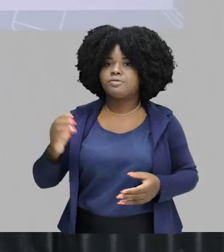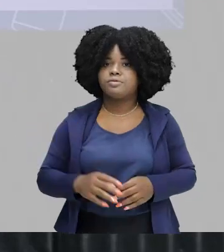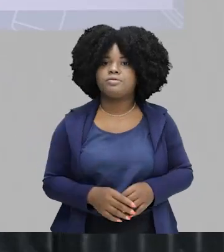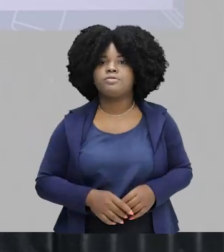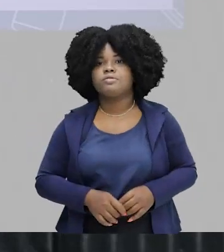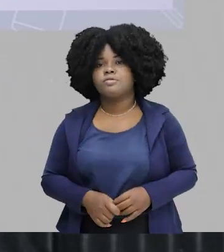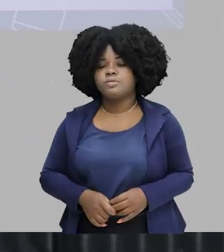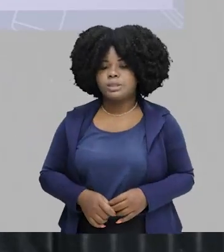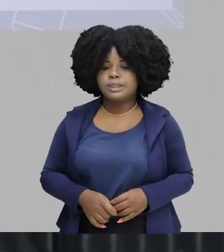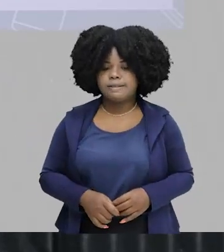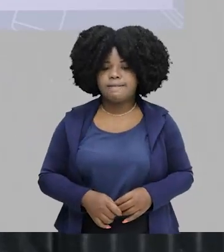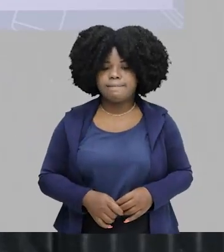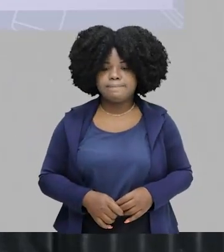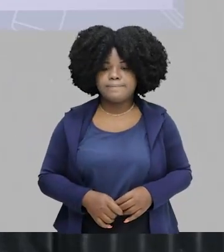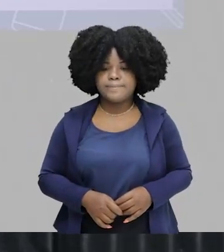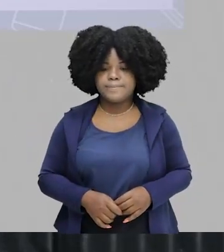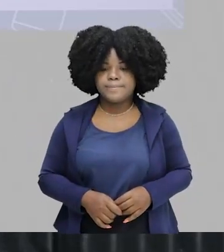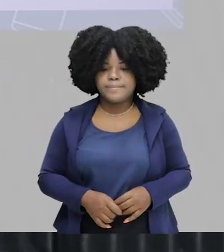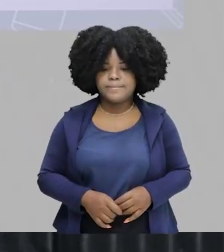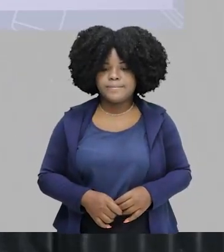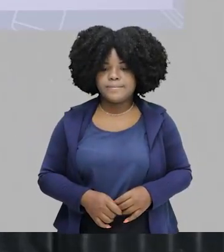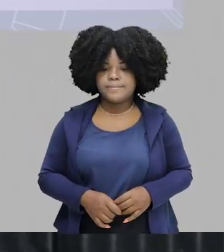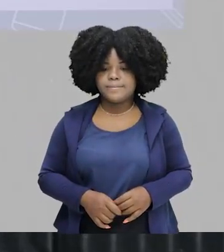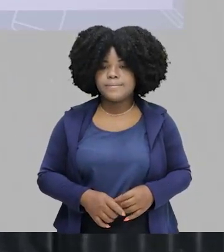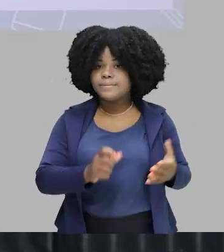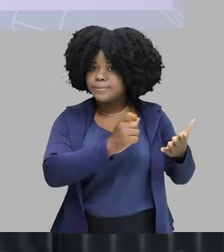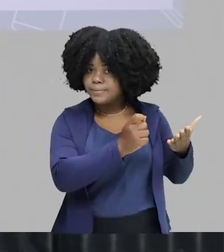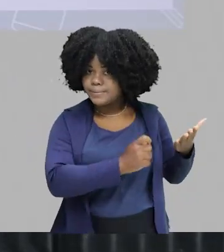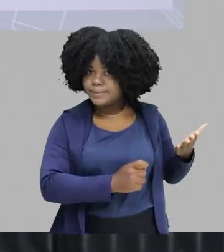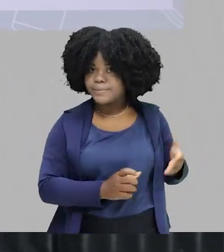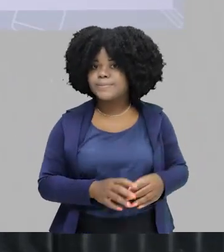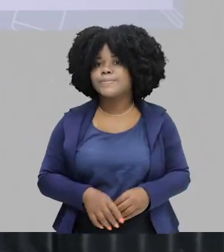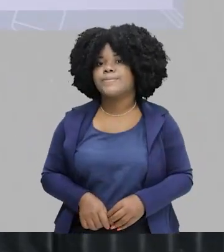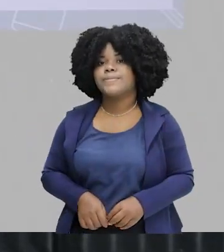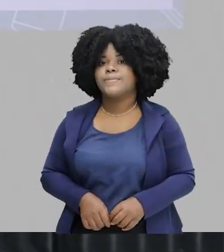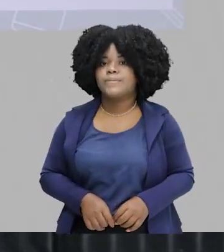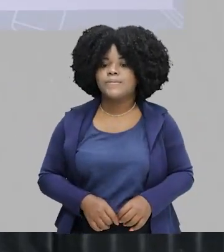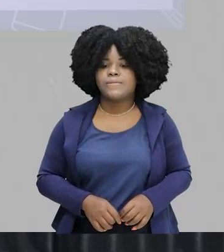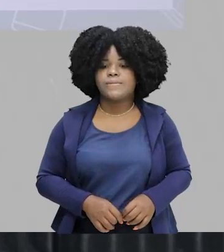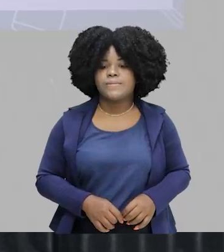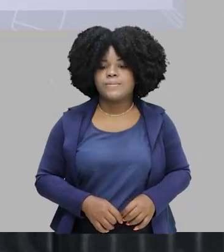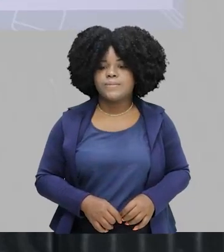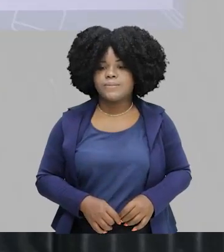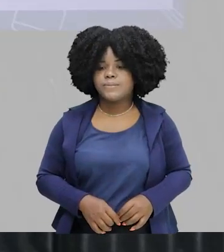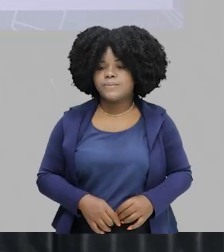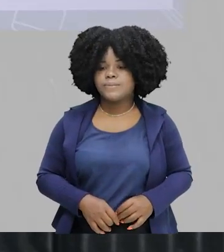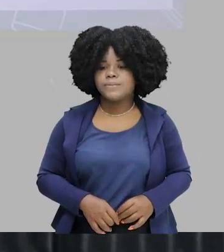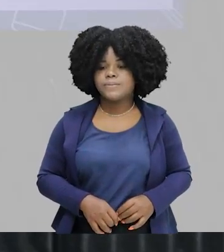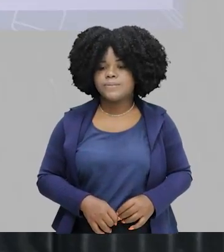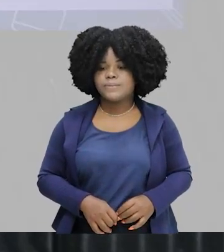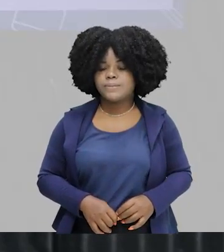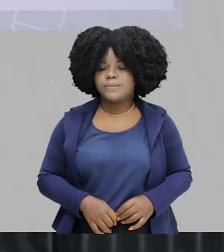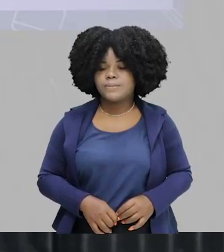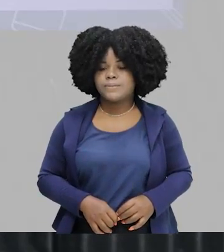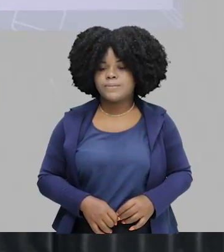lá. Thomas Baltimore, anota, e William Waldthwaite.